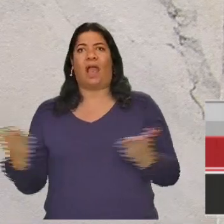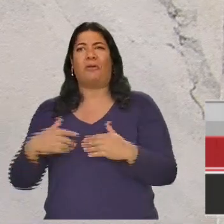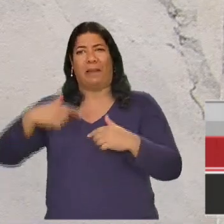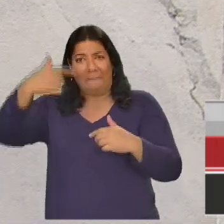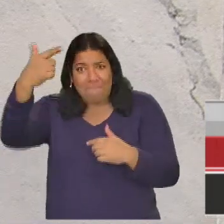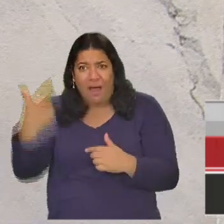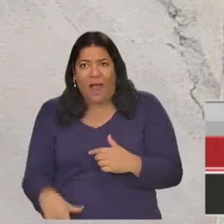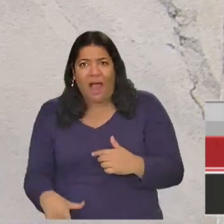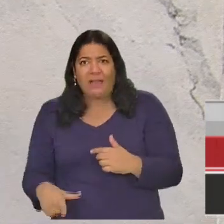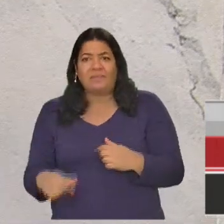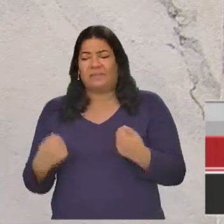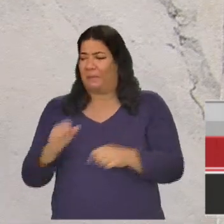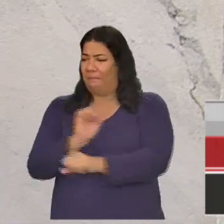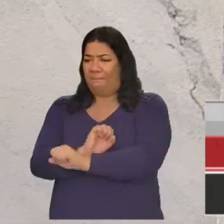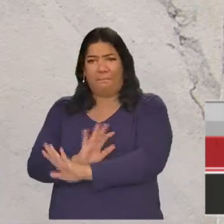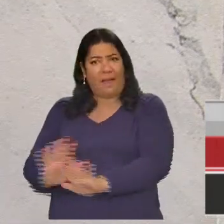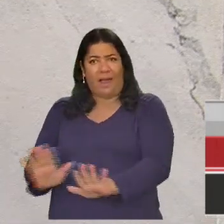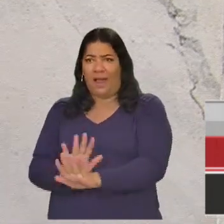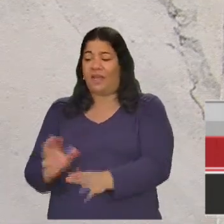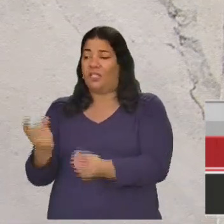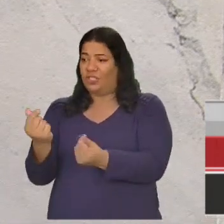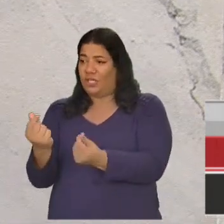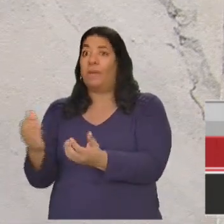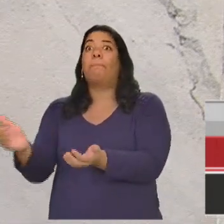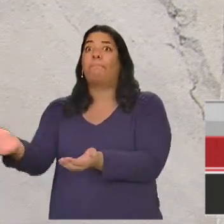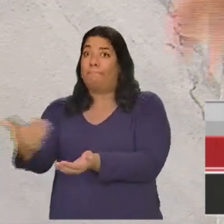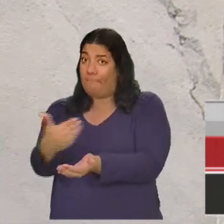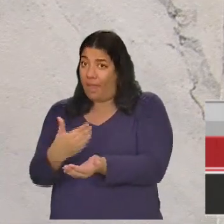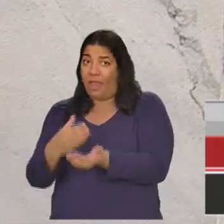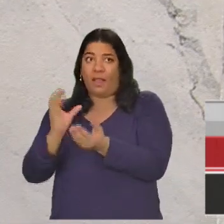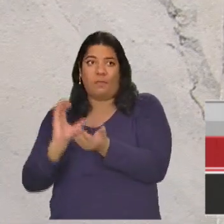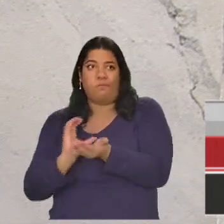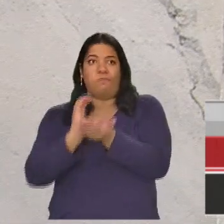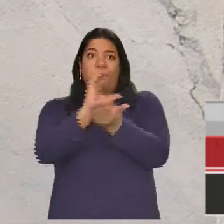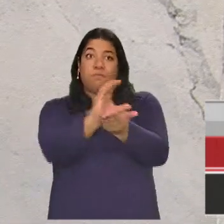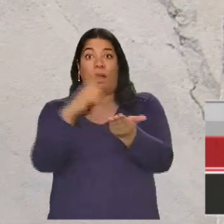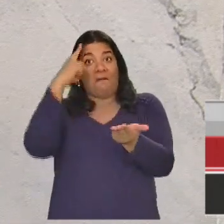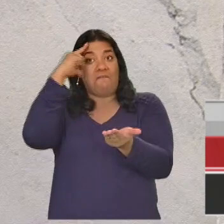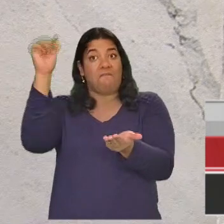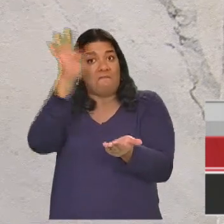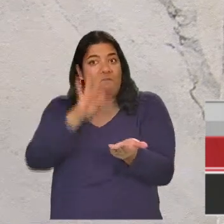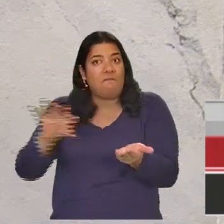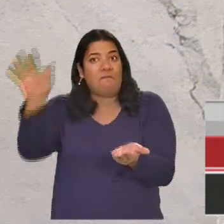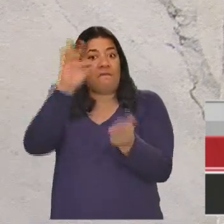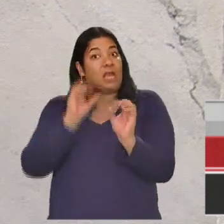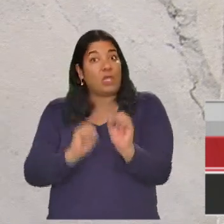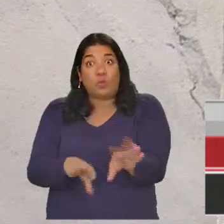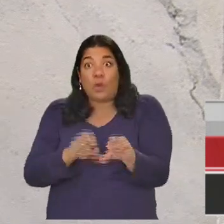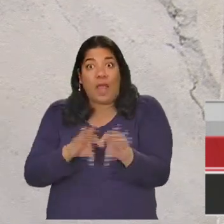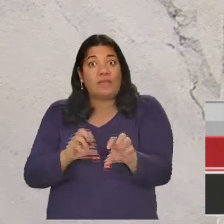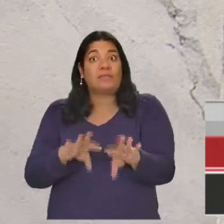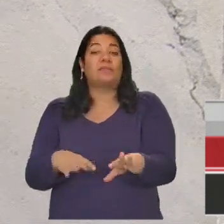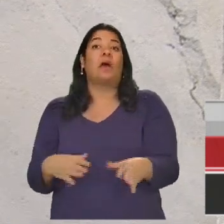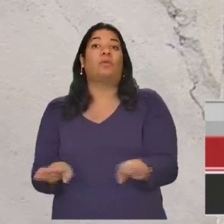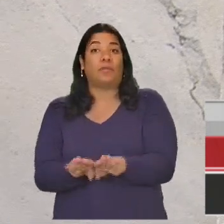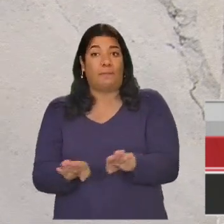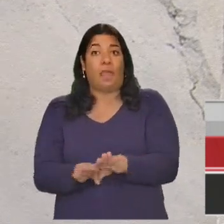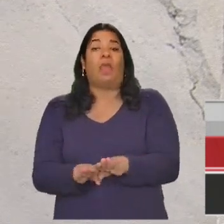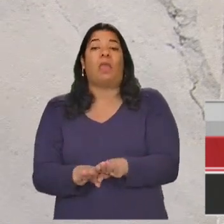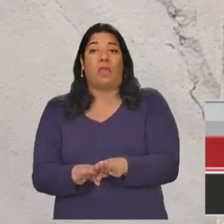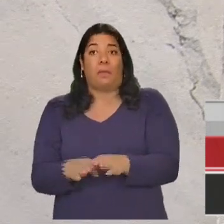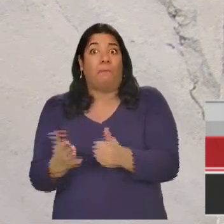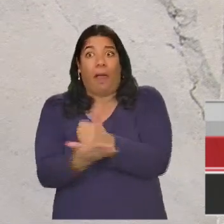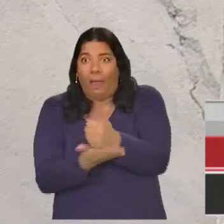estancar isso para que o dinheiro seja investido nas universidades e na educação básica sobretudo na educação básica que está